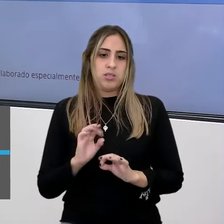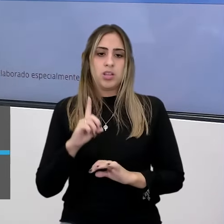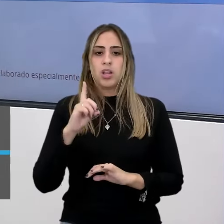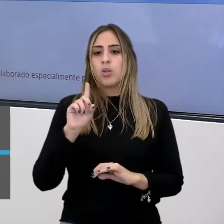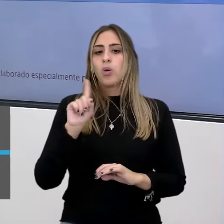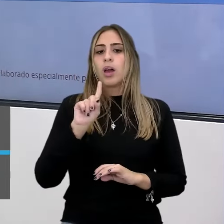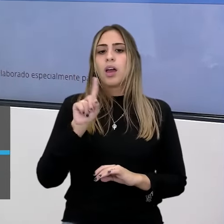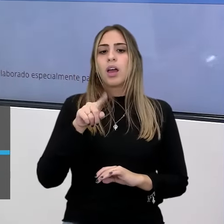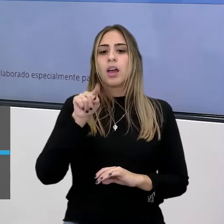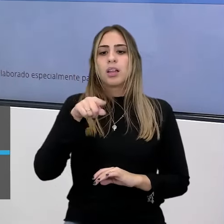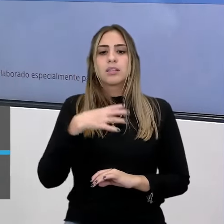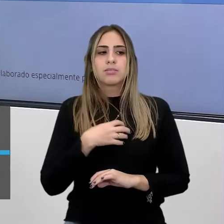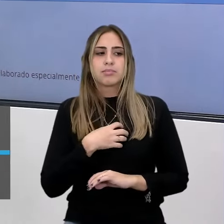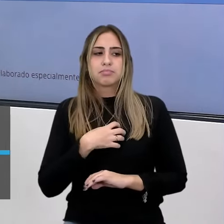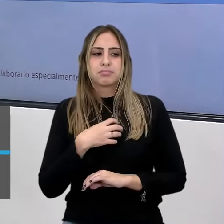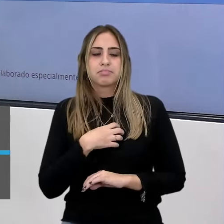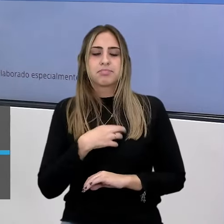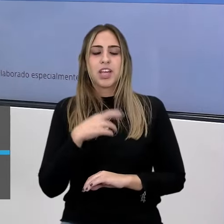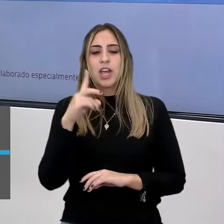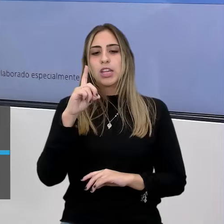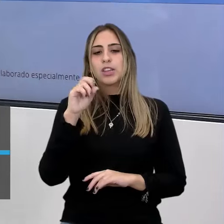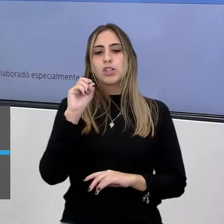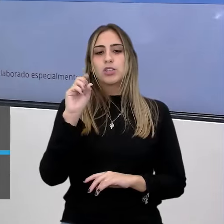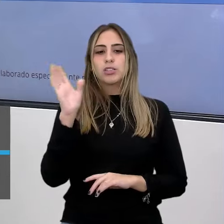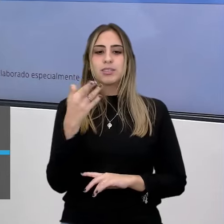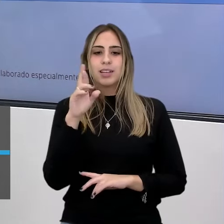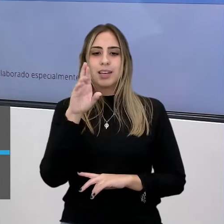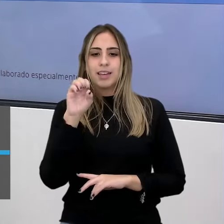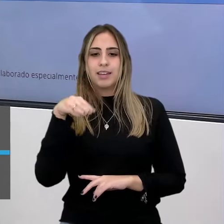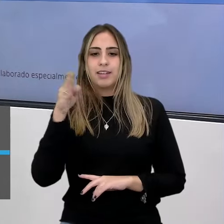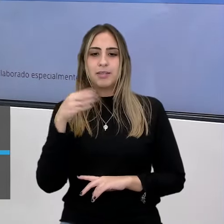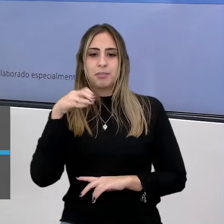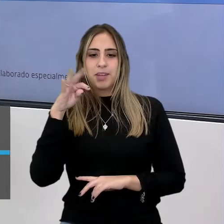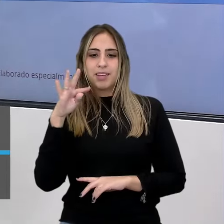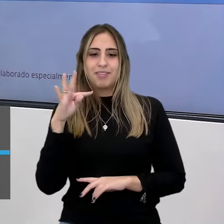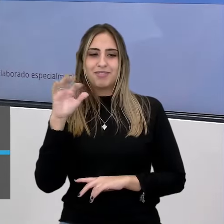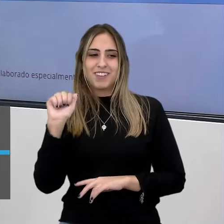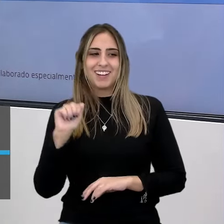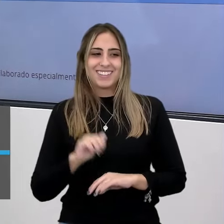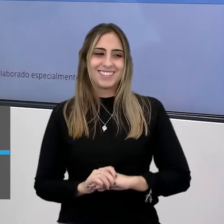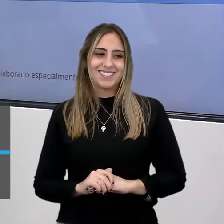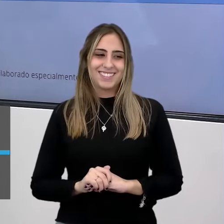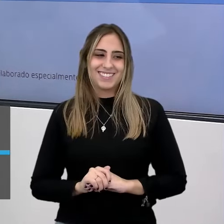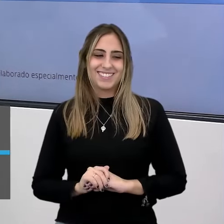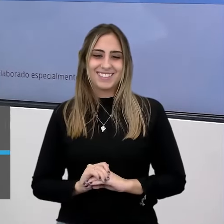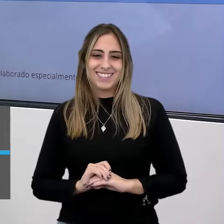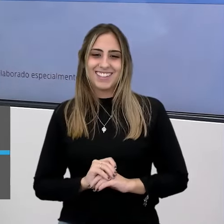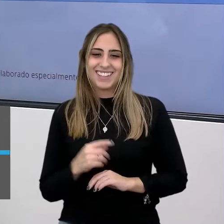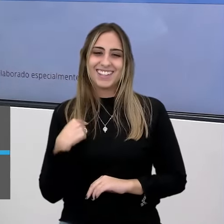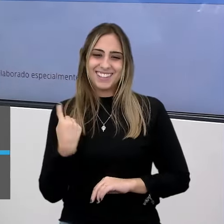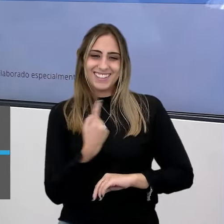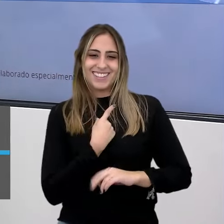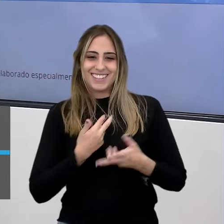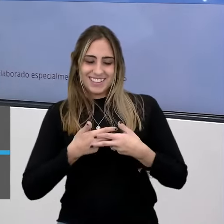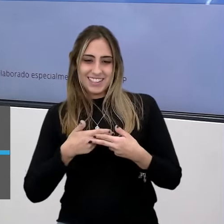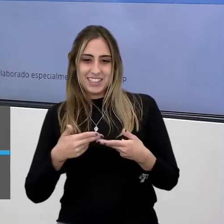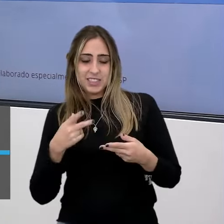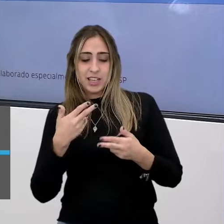dó ré mi fá É sim não ele segue 12 notas e ele vai trabalhando nessas notas criando